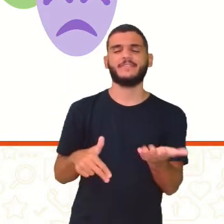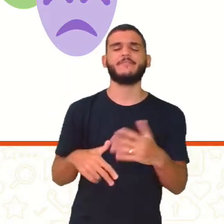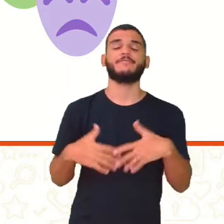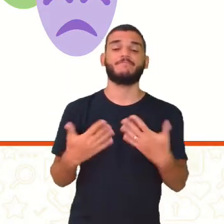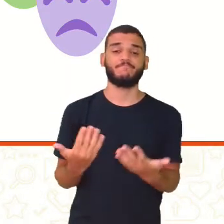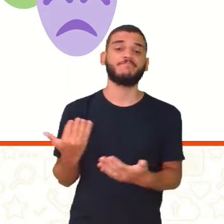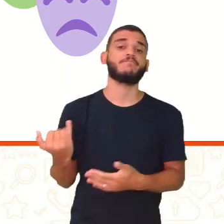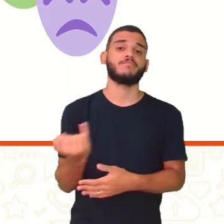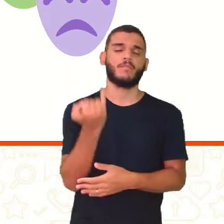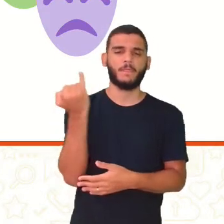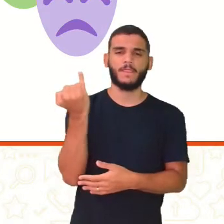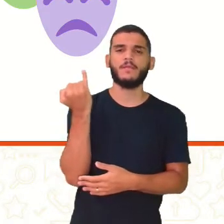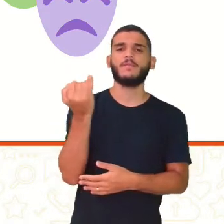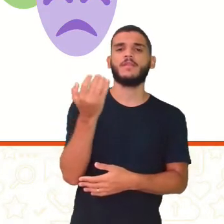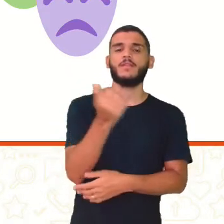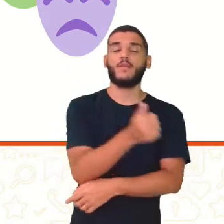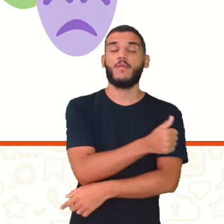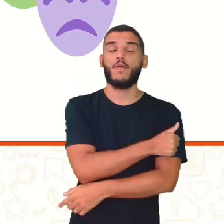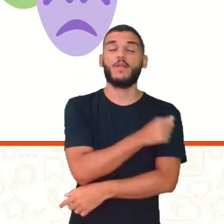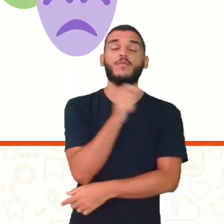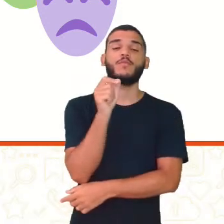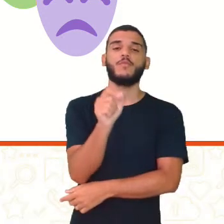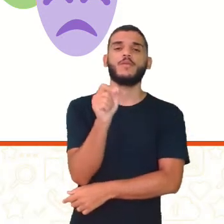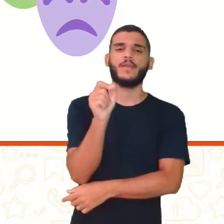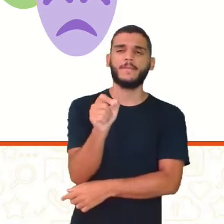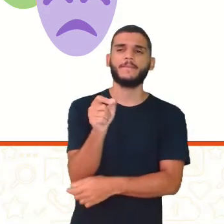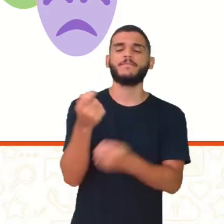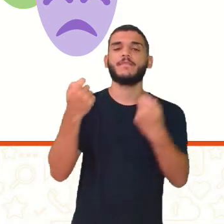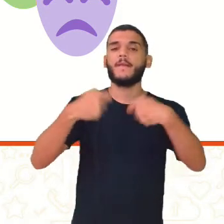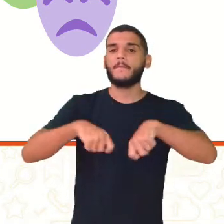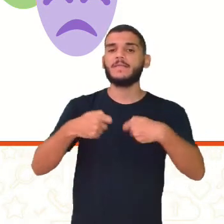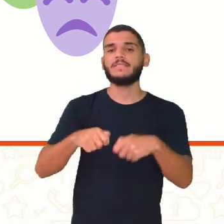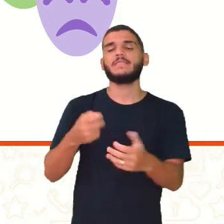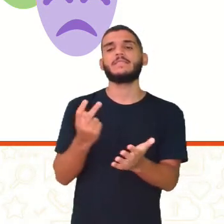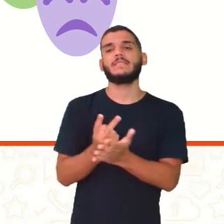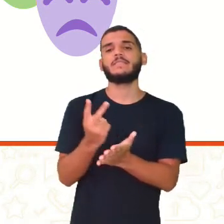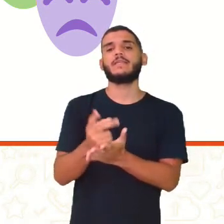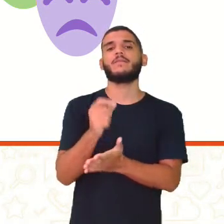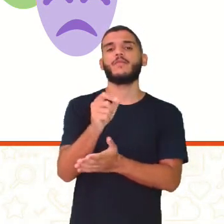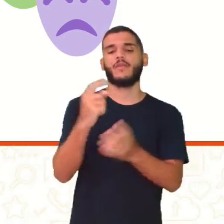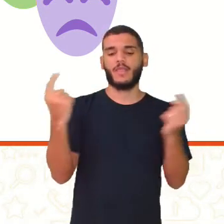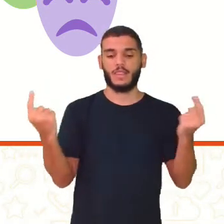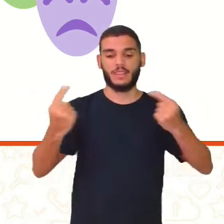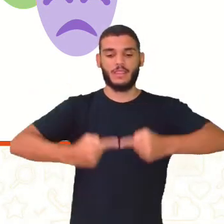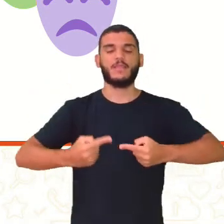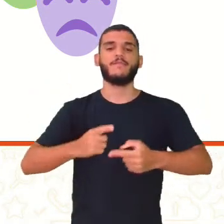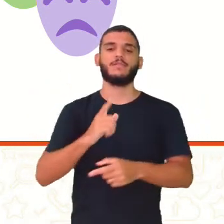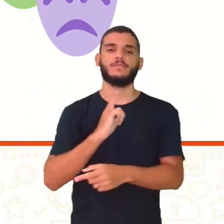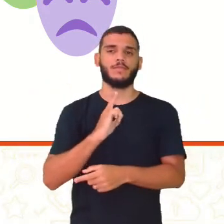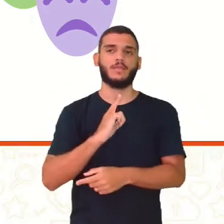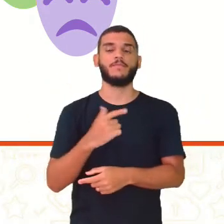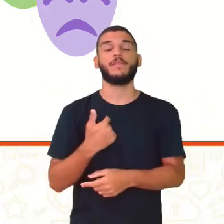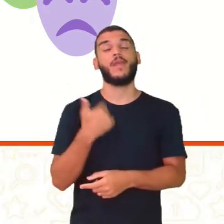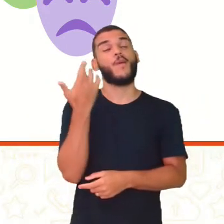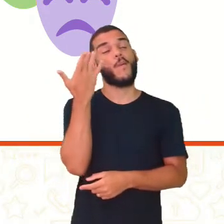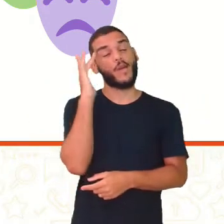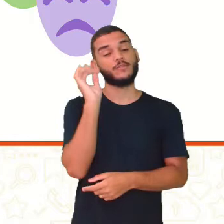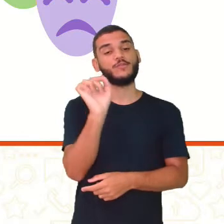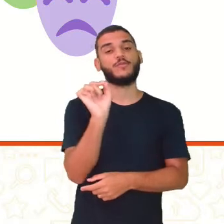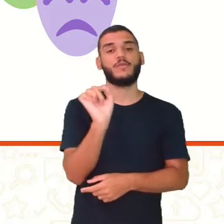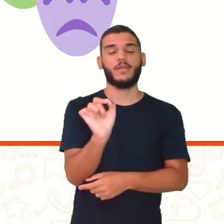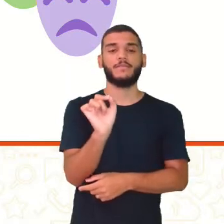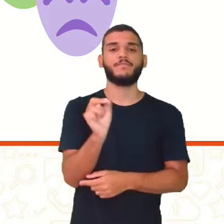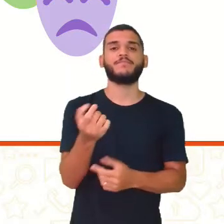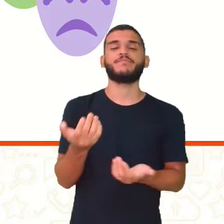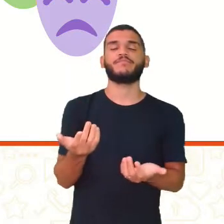importante para esse estudante, que ele precisa sempre estar sendo desafiado. Eu acredito que a